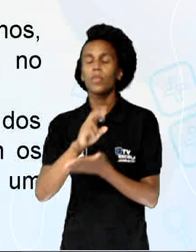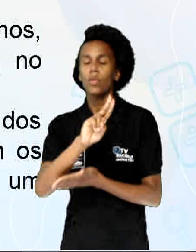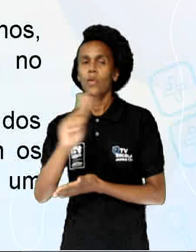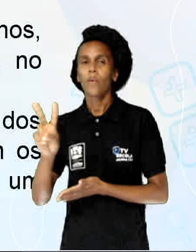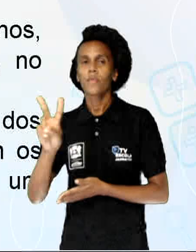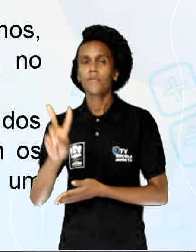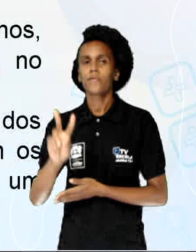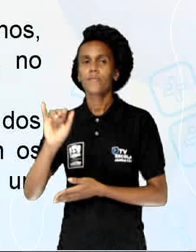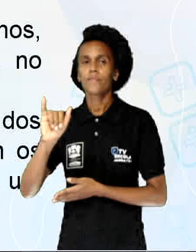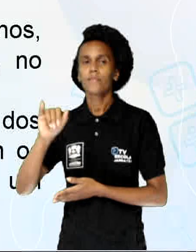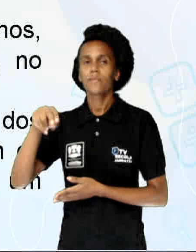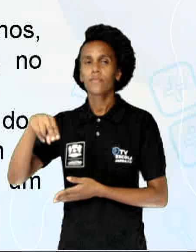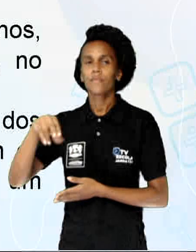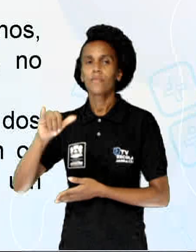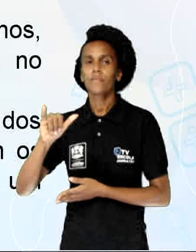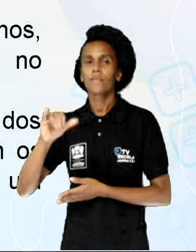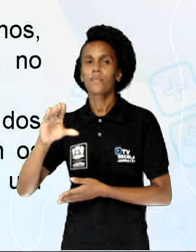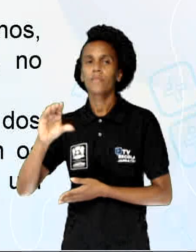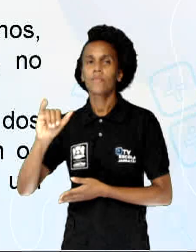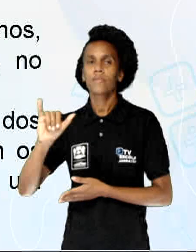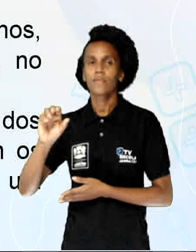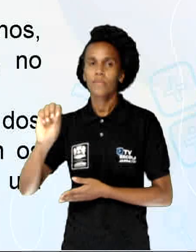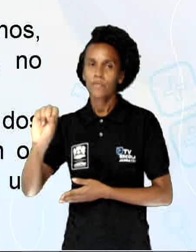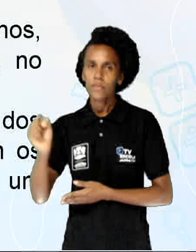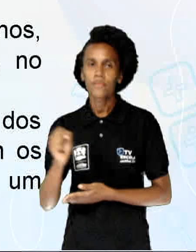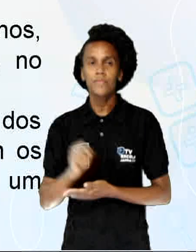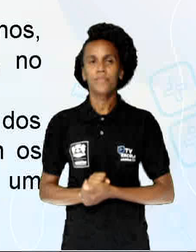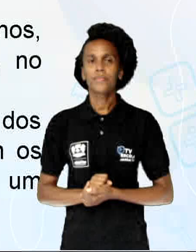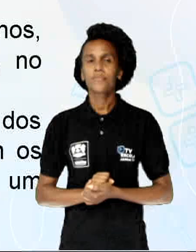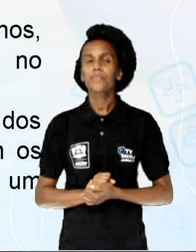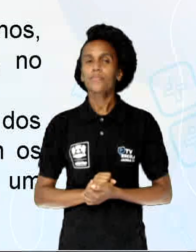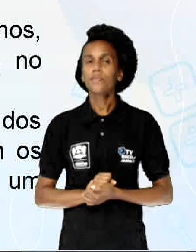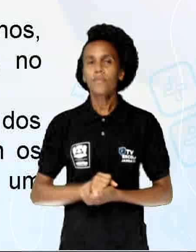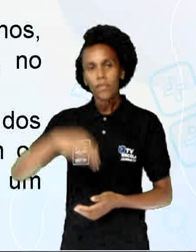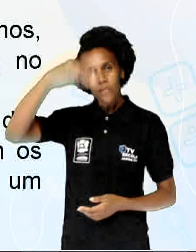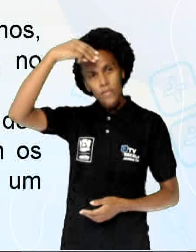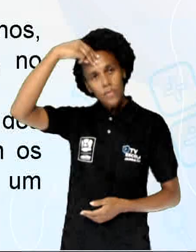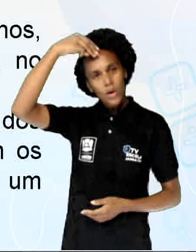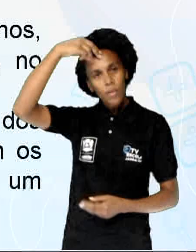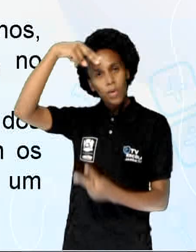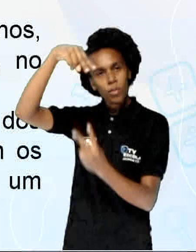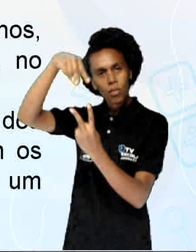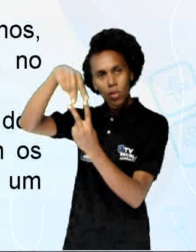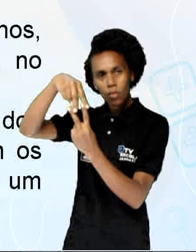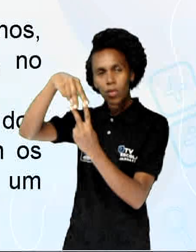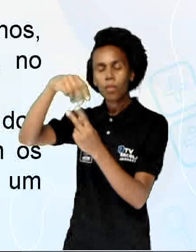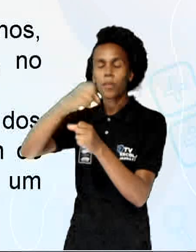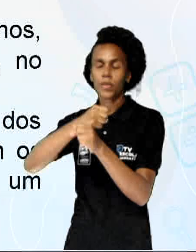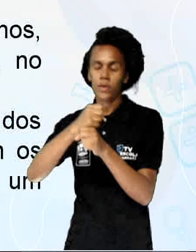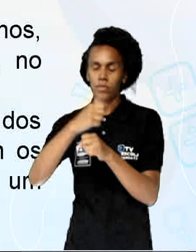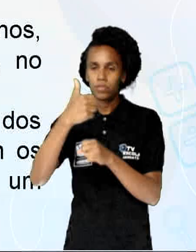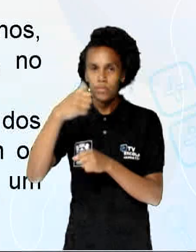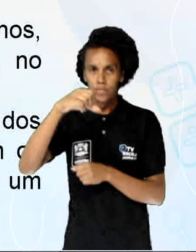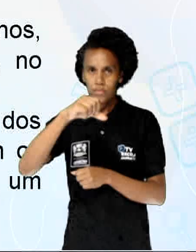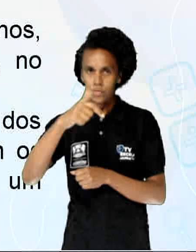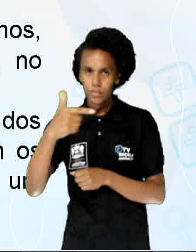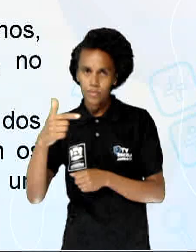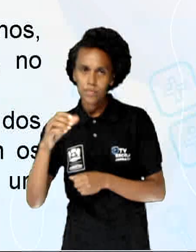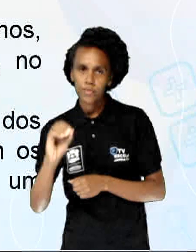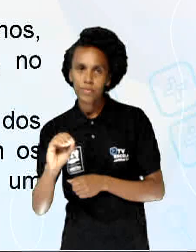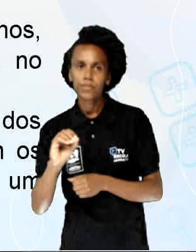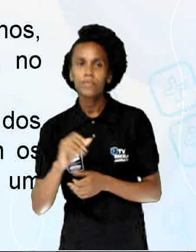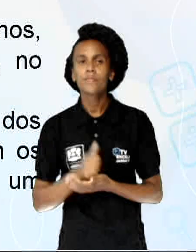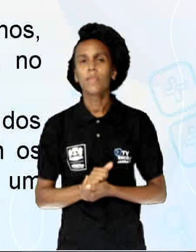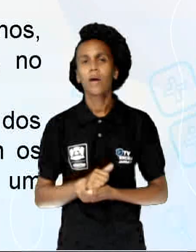e aos 10 anos fez a primeira comunhão na Igreja da Matriz, no bairro carioca de Botafogo.